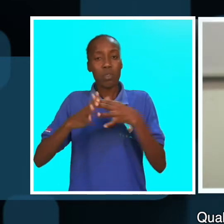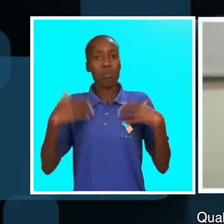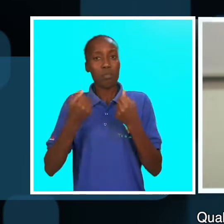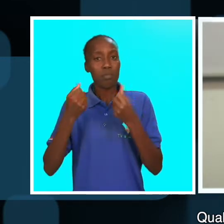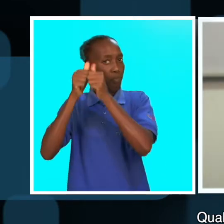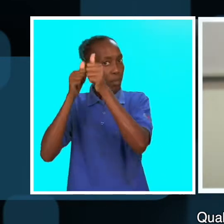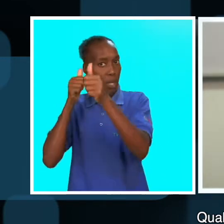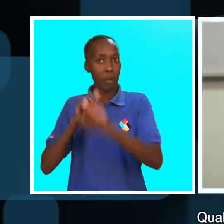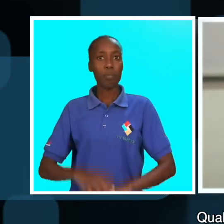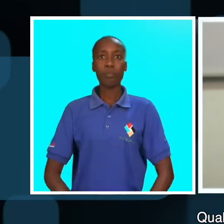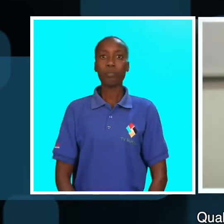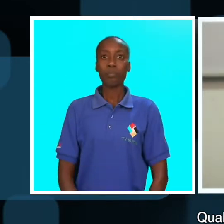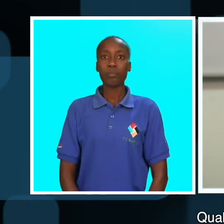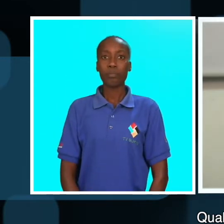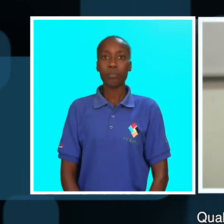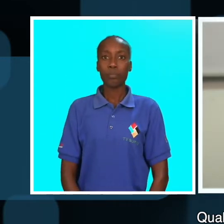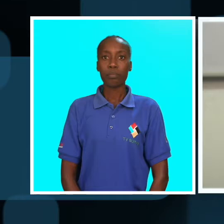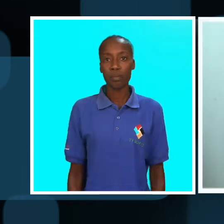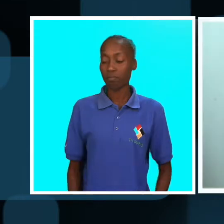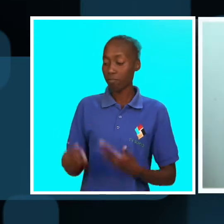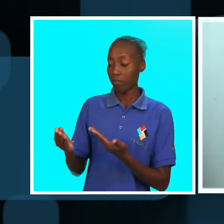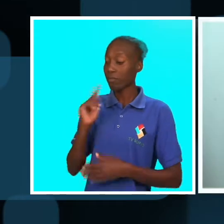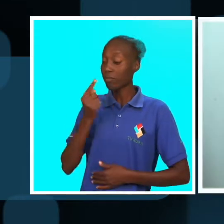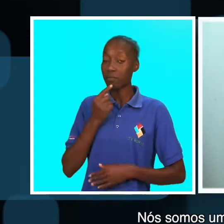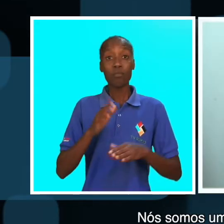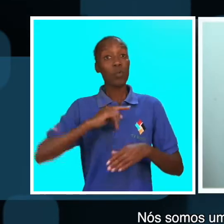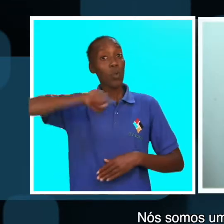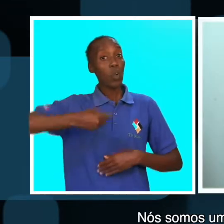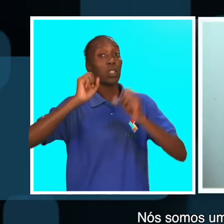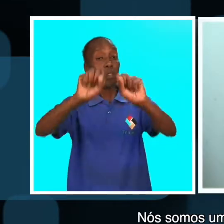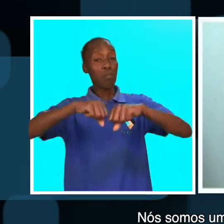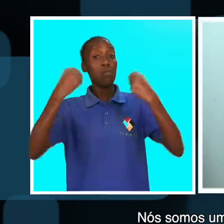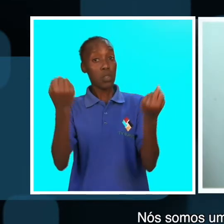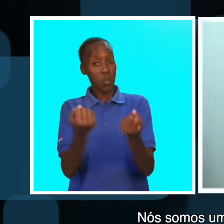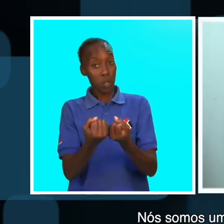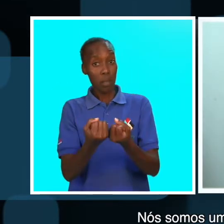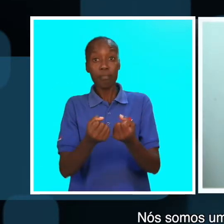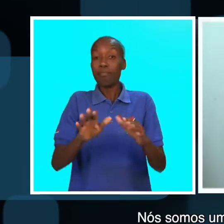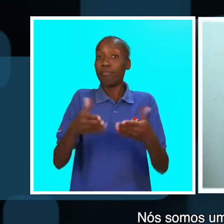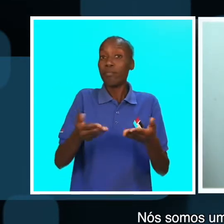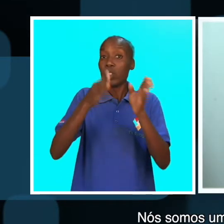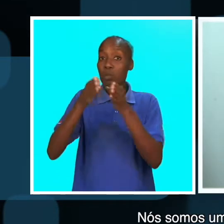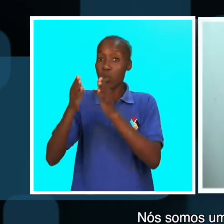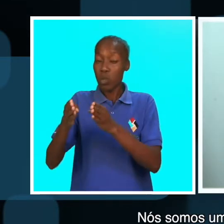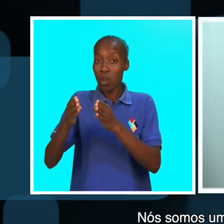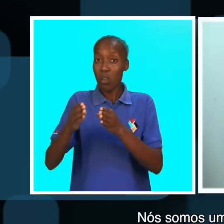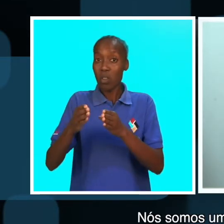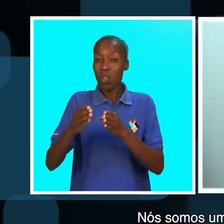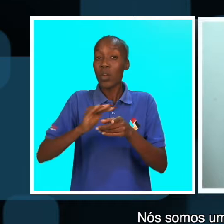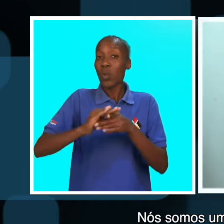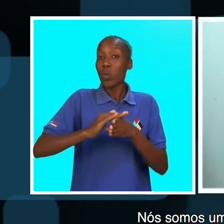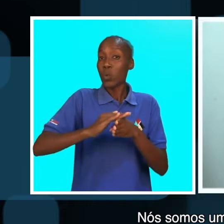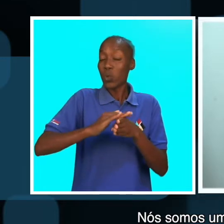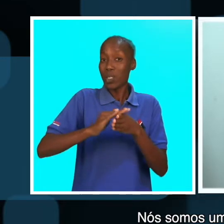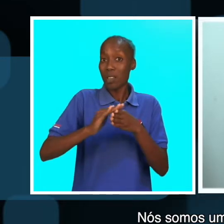com usuários de saúde mental? Nós somos uma associação de pessoas que